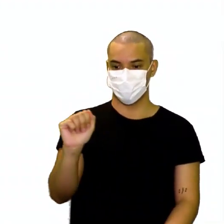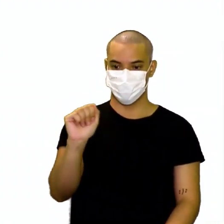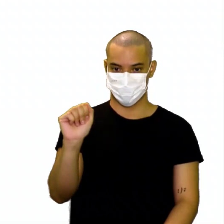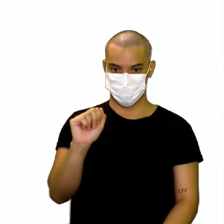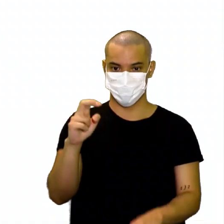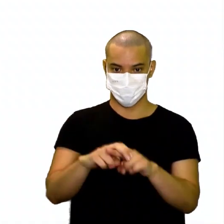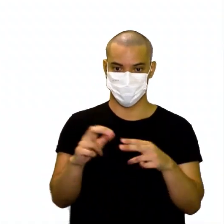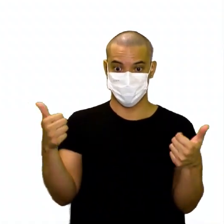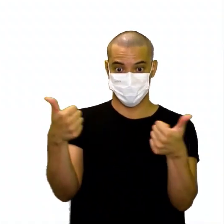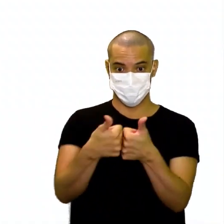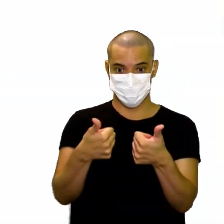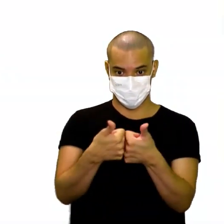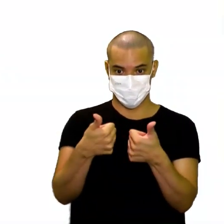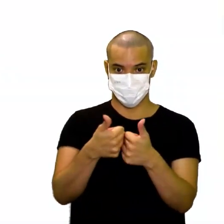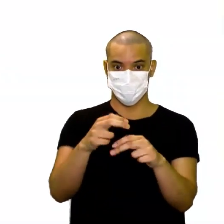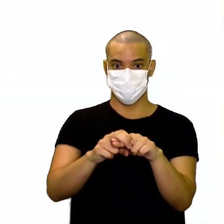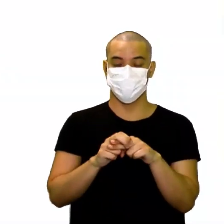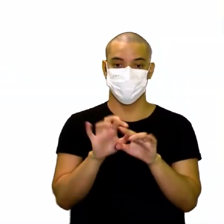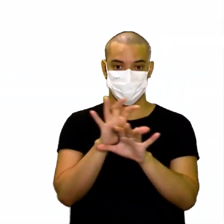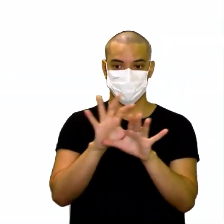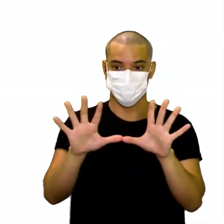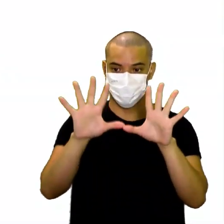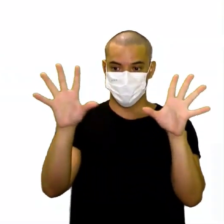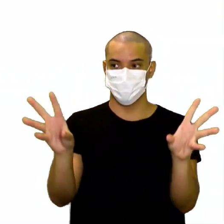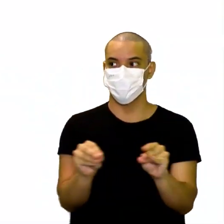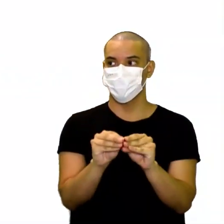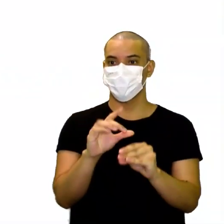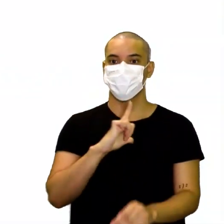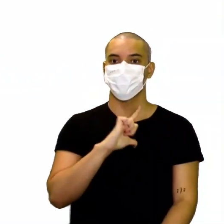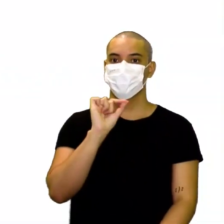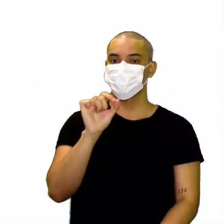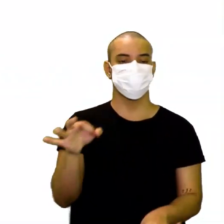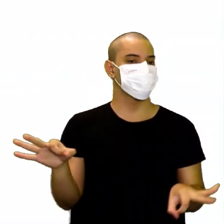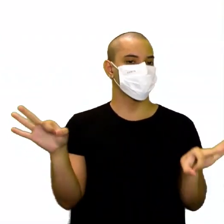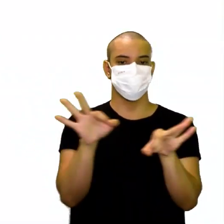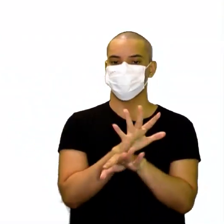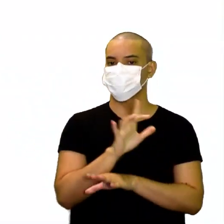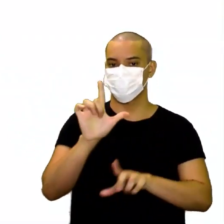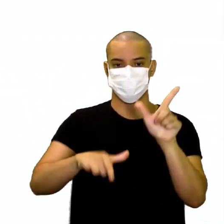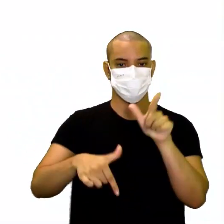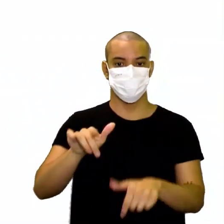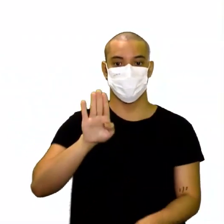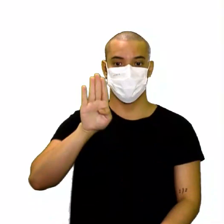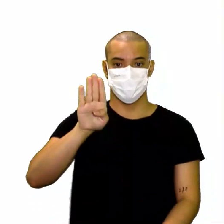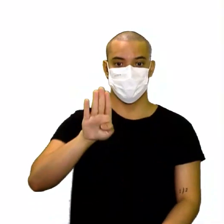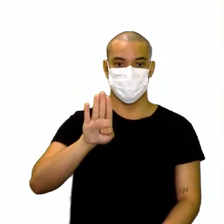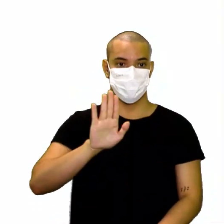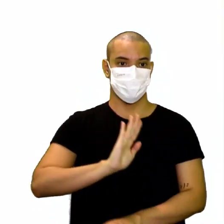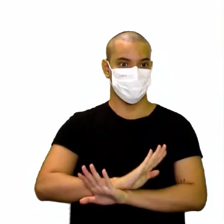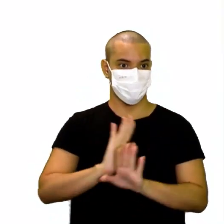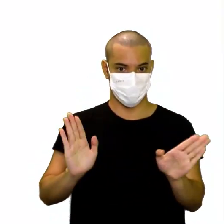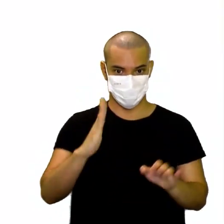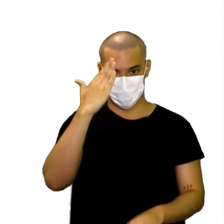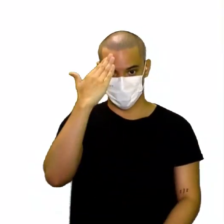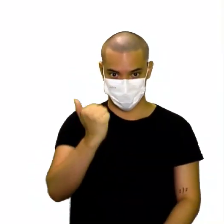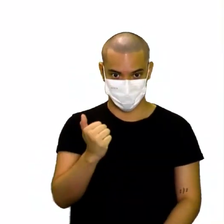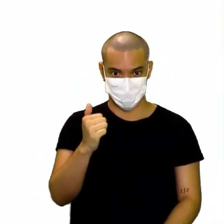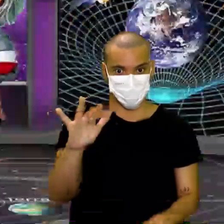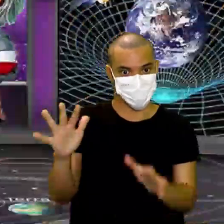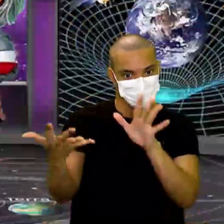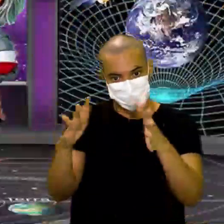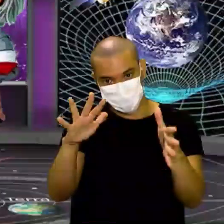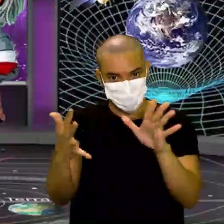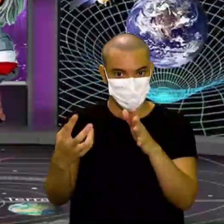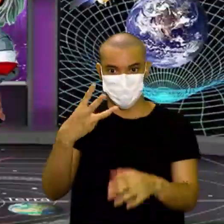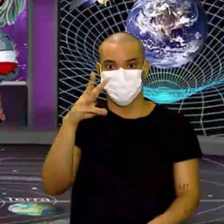pessoal, aproximado, que nesse caso aí fica o quê? Prontinho com a letra B de bola. Ou seja, olha só, a questão tem um